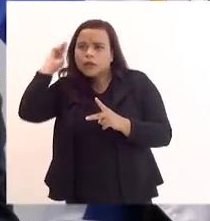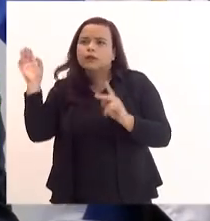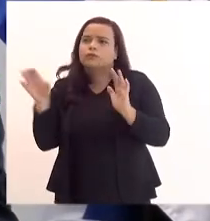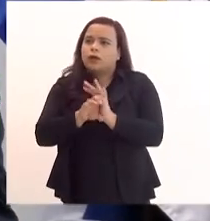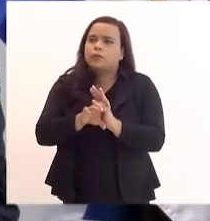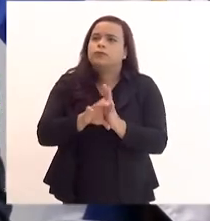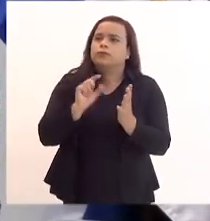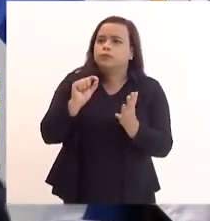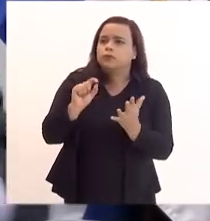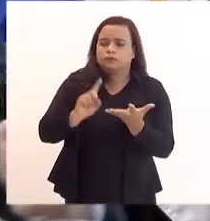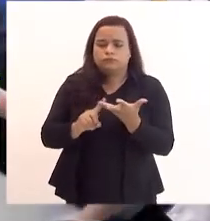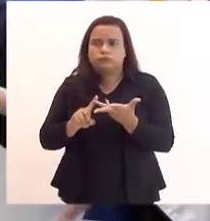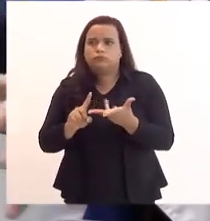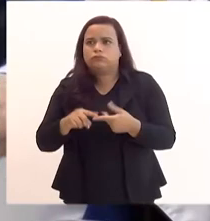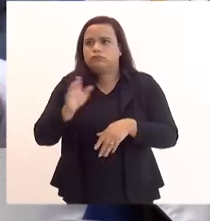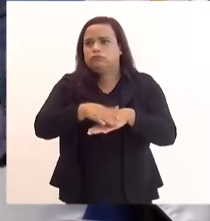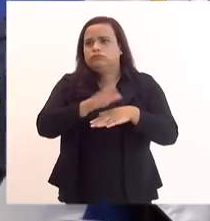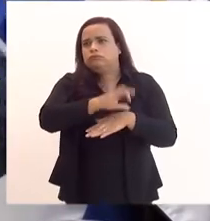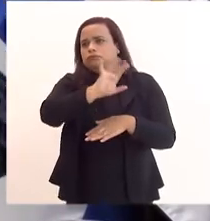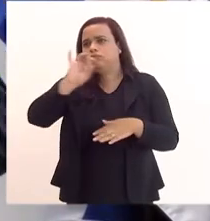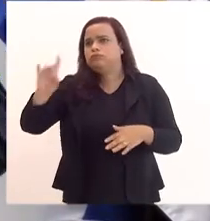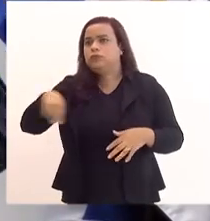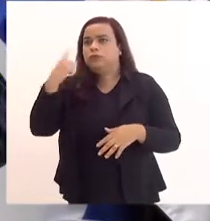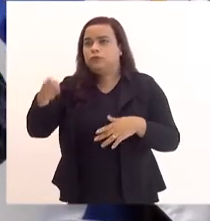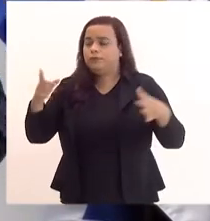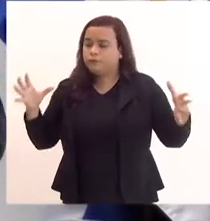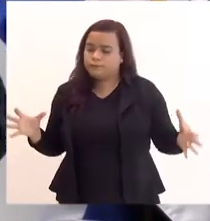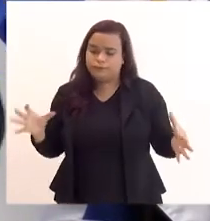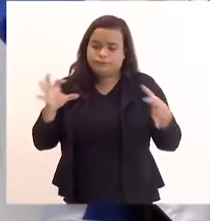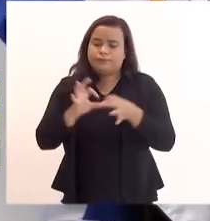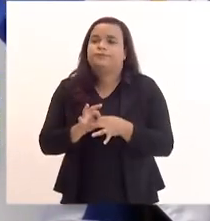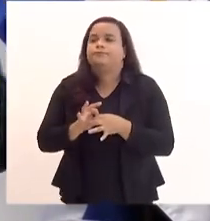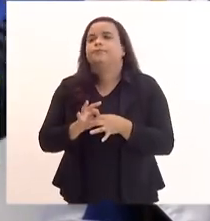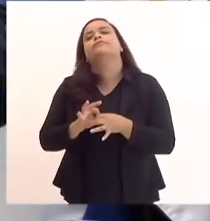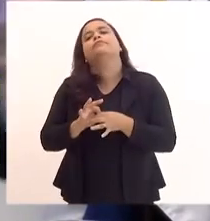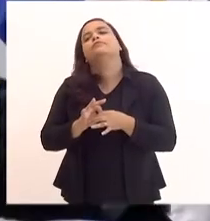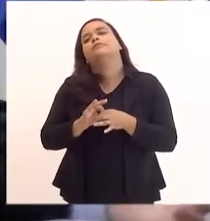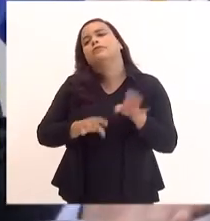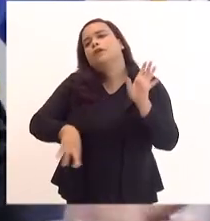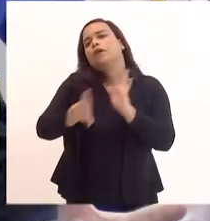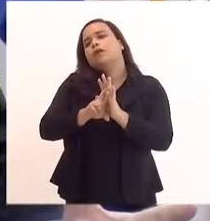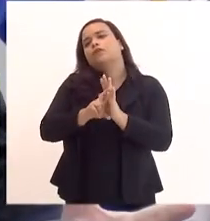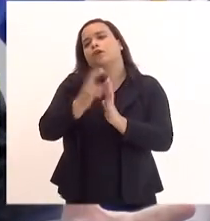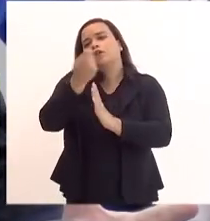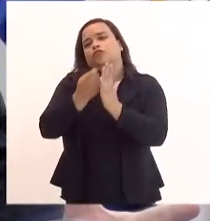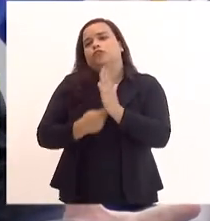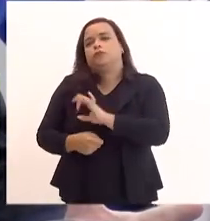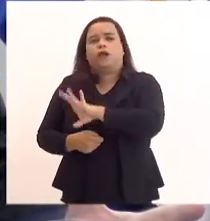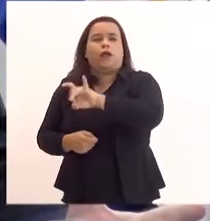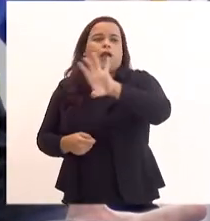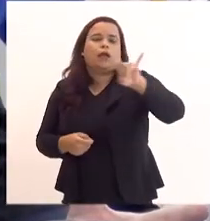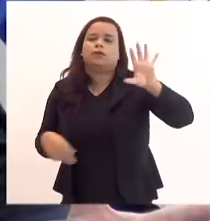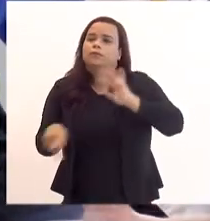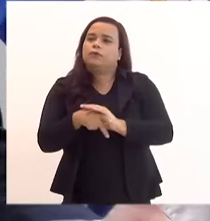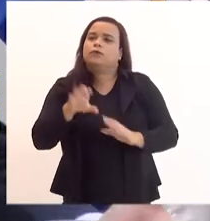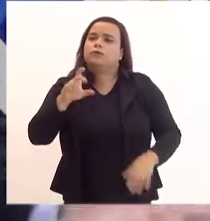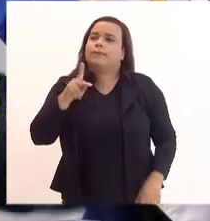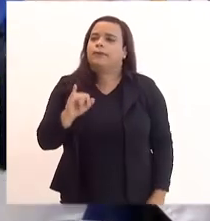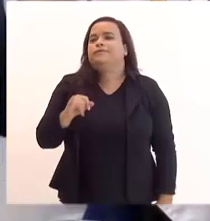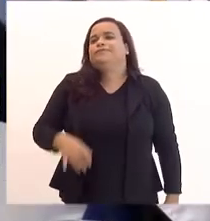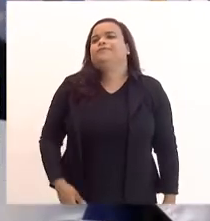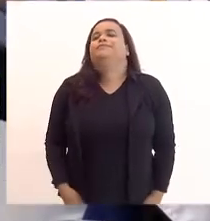foi isso, deputado Paulo? Foi escrito, depois fizemos uma compilação, um relatório que eu assinei, mas escrito por todos os membros da CPI.